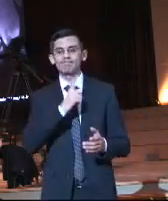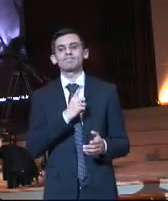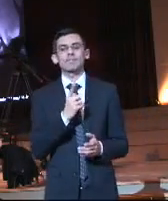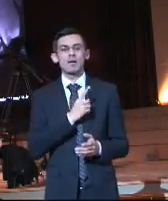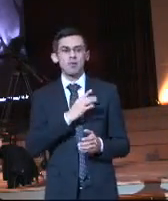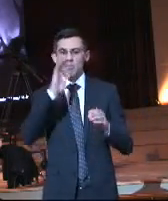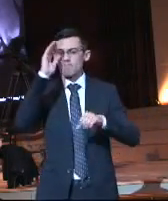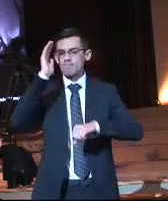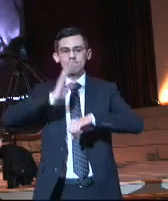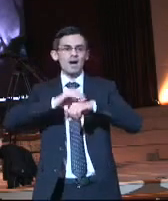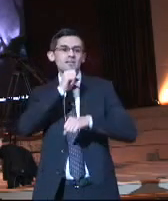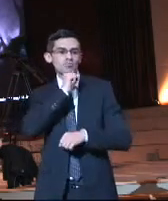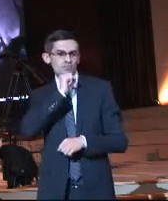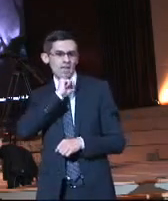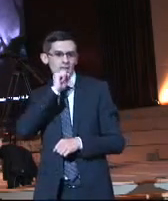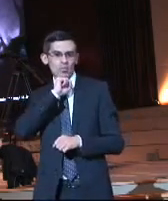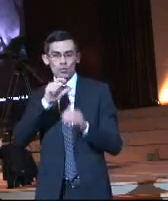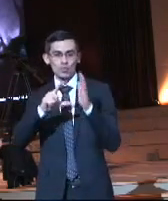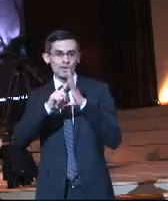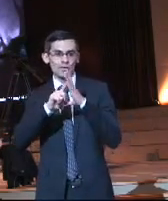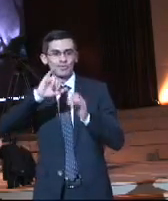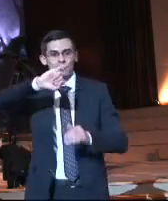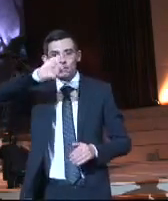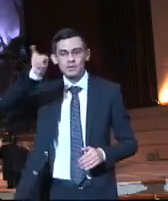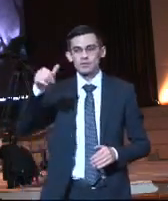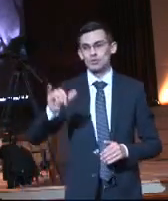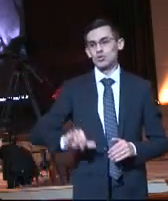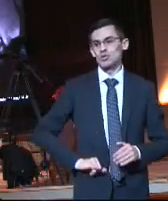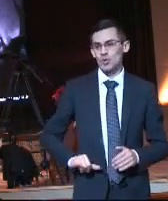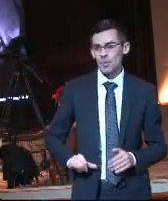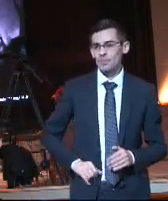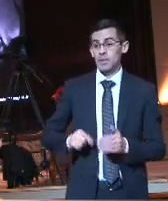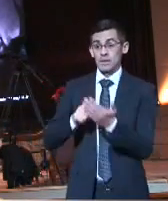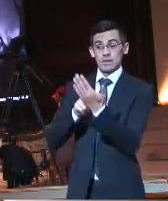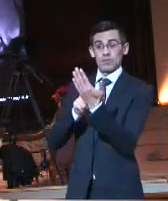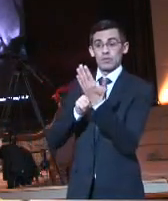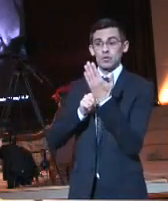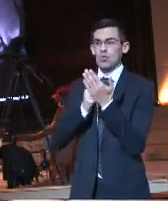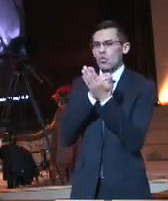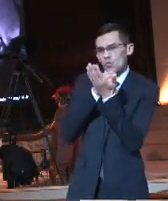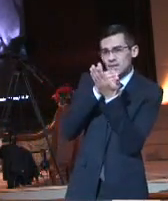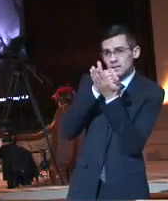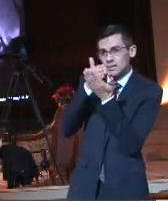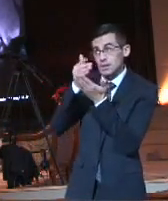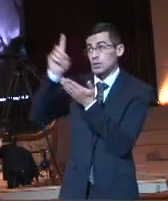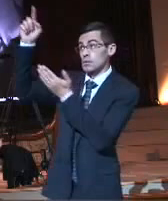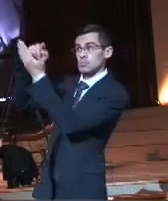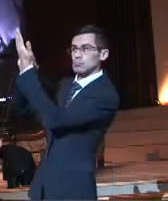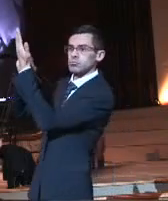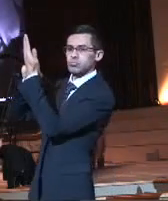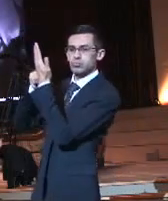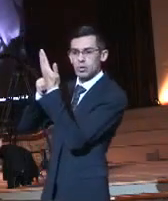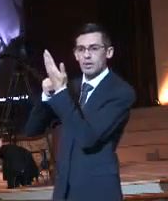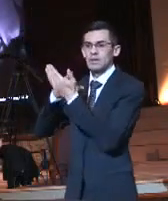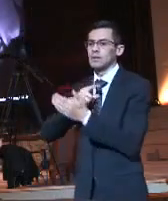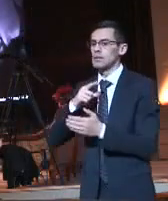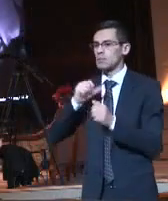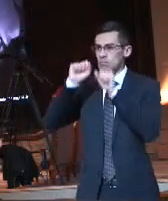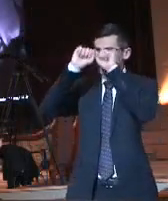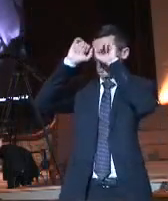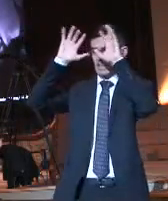mais antigo livro da Bíblia, em que a revelação está começando, já tem uma clara